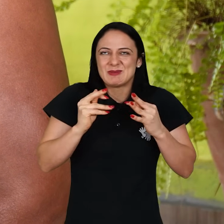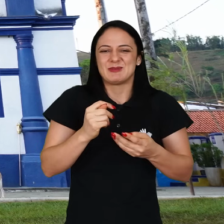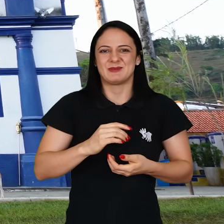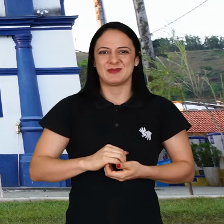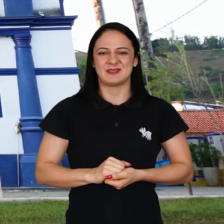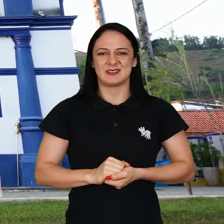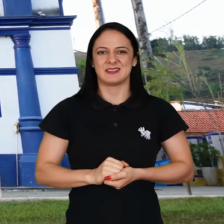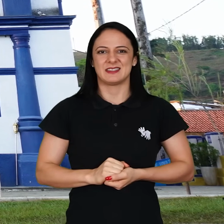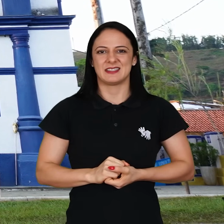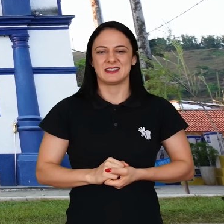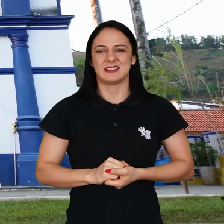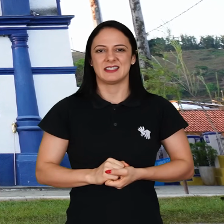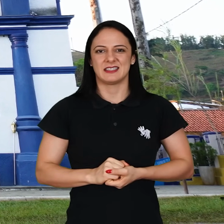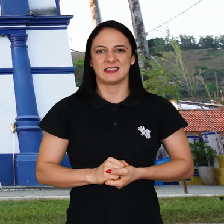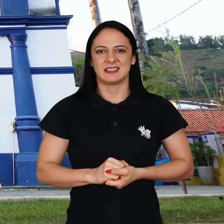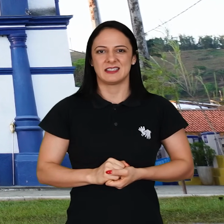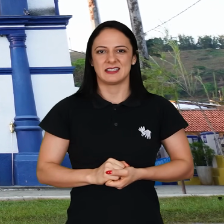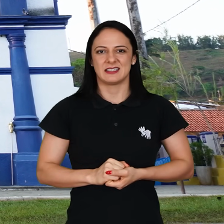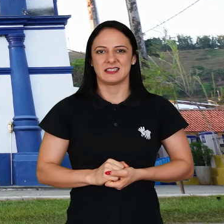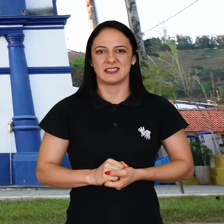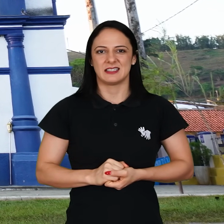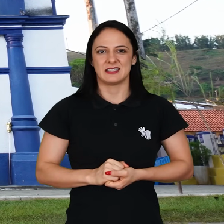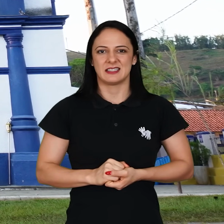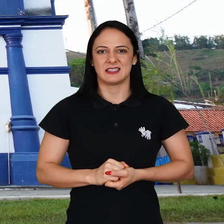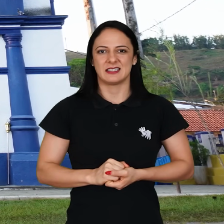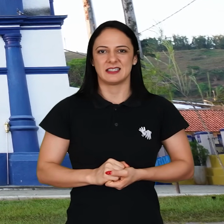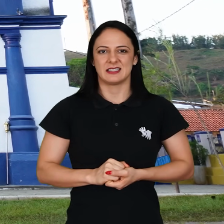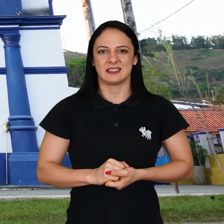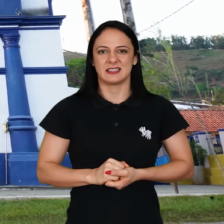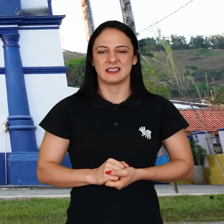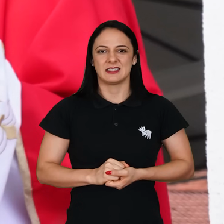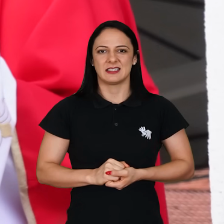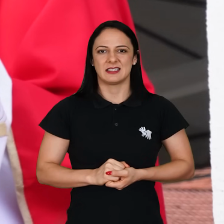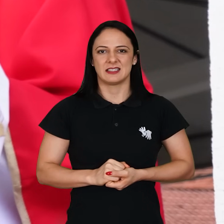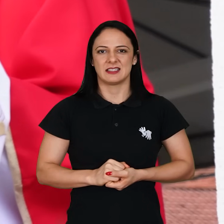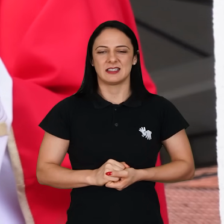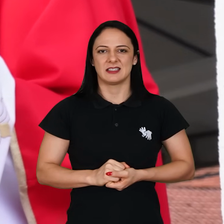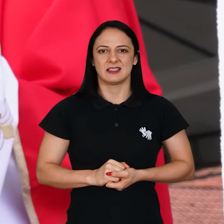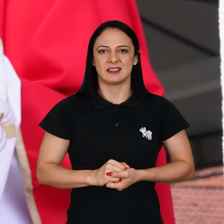sabe?